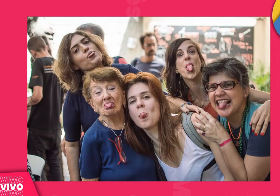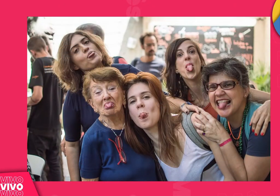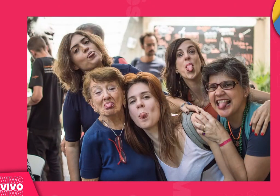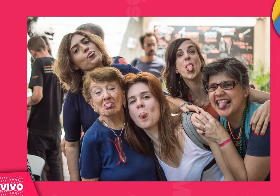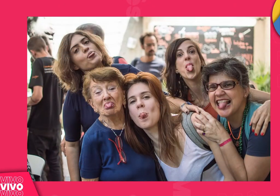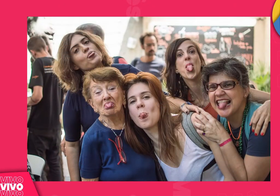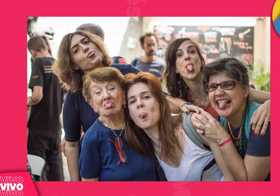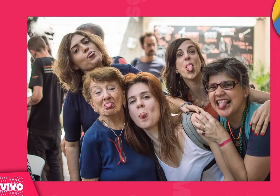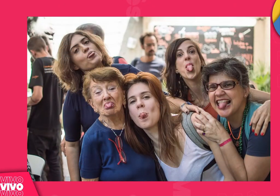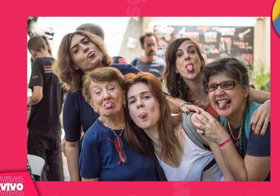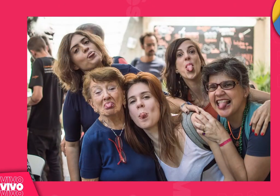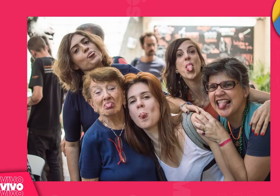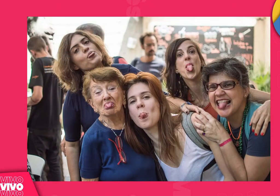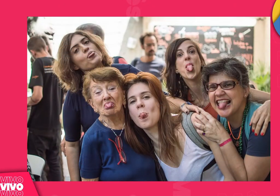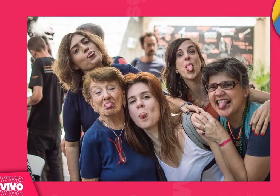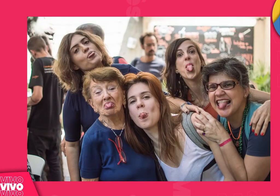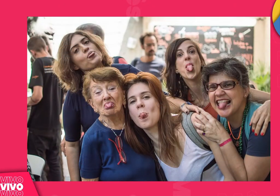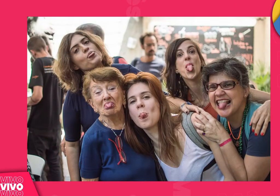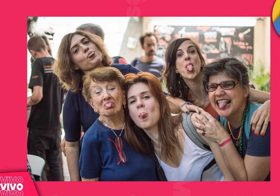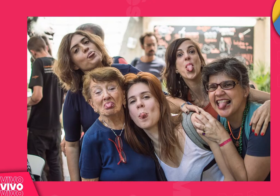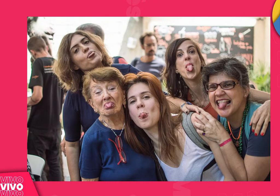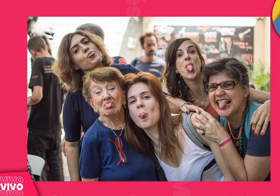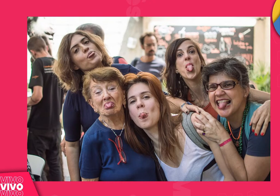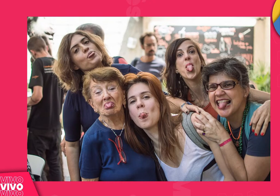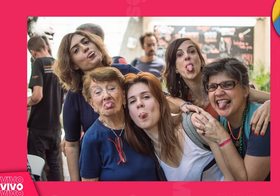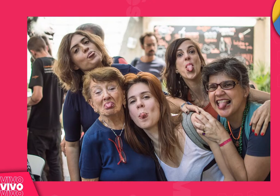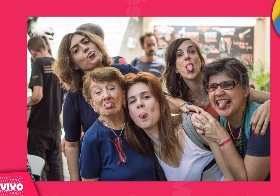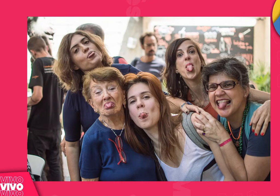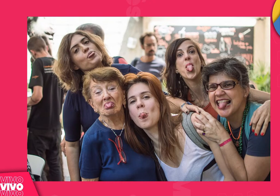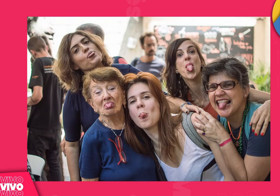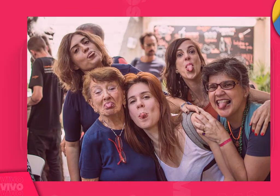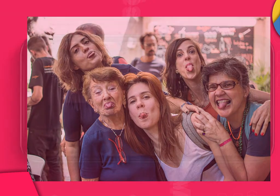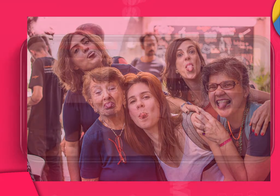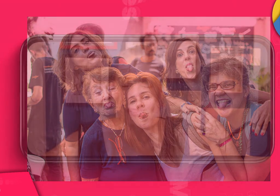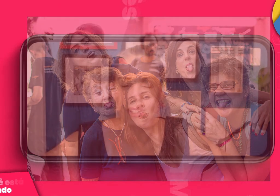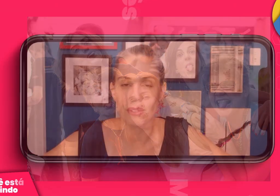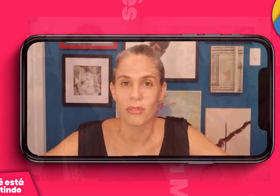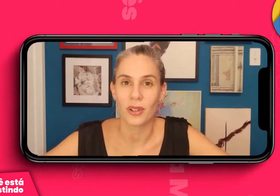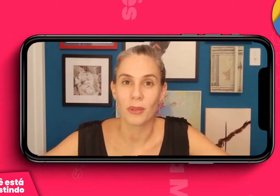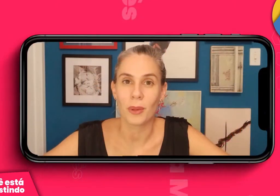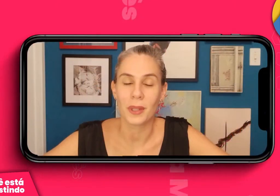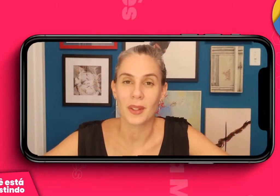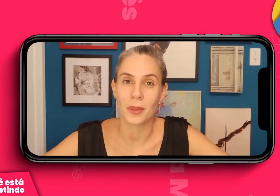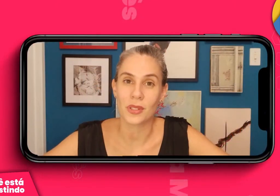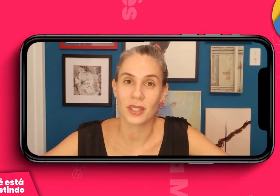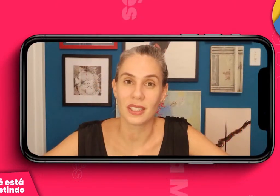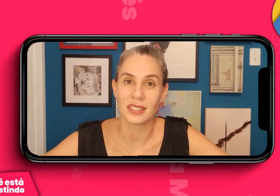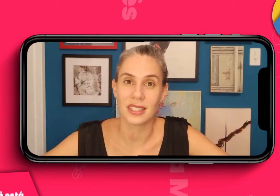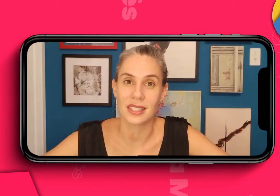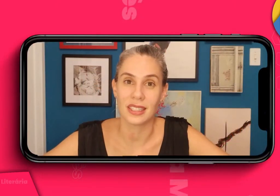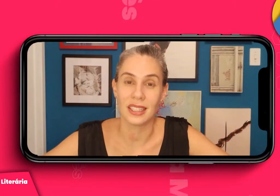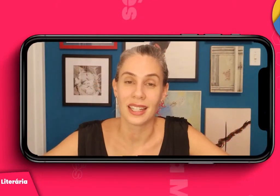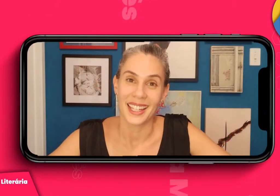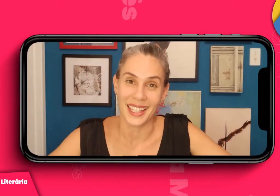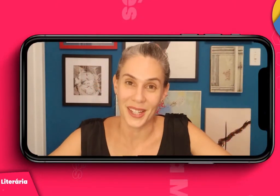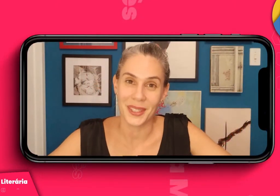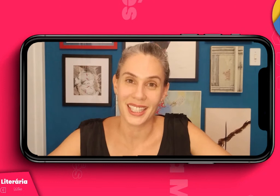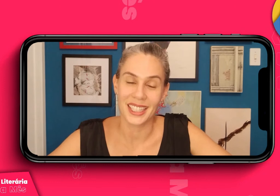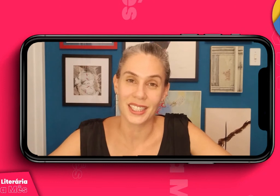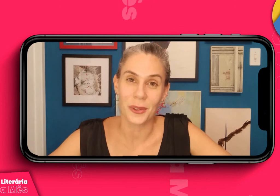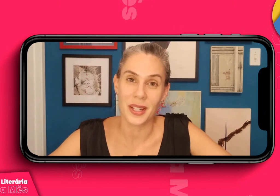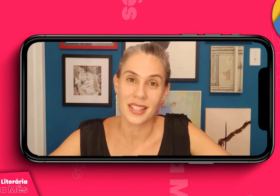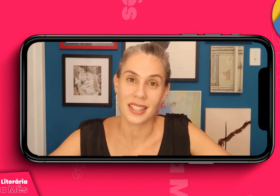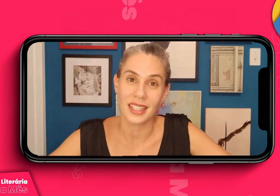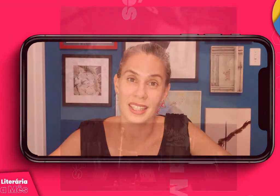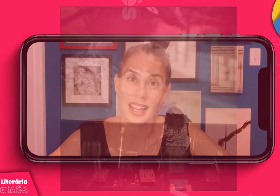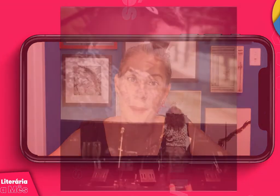cortante, é muito direta, muito objetiva, muito corajosa. Foi um momento emocionante, assim. E eu,